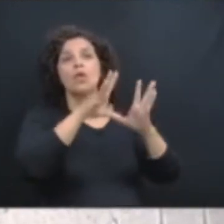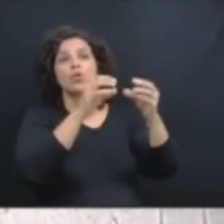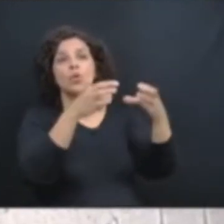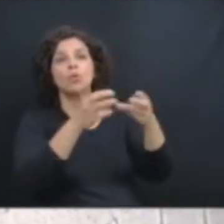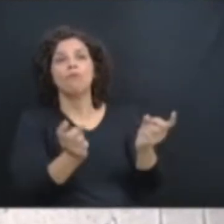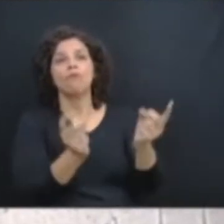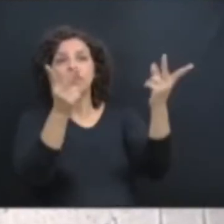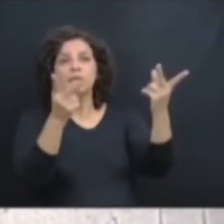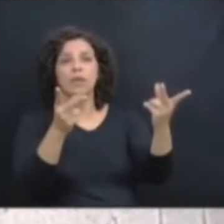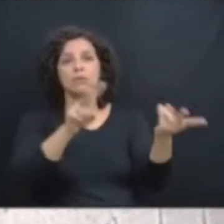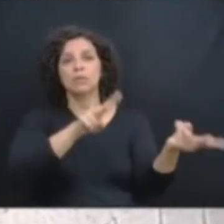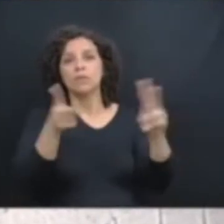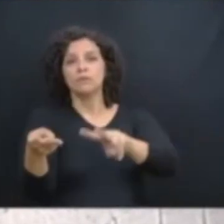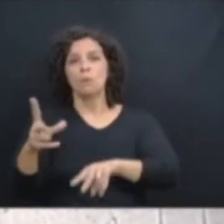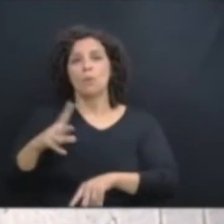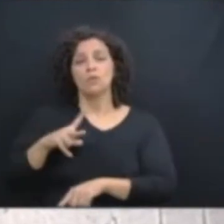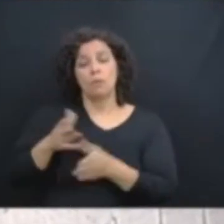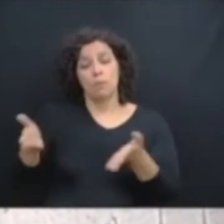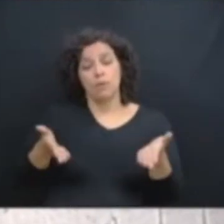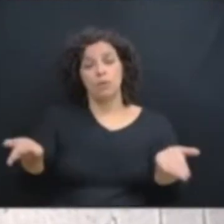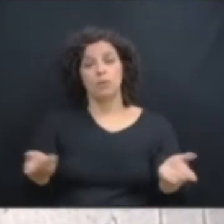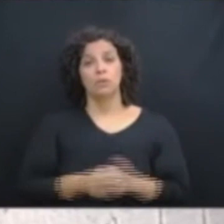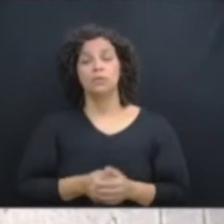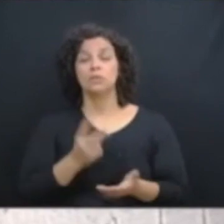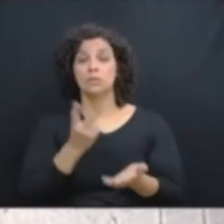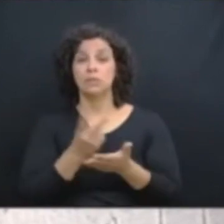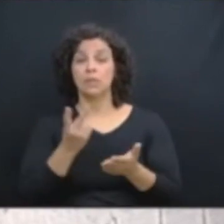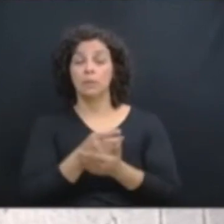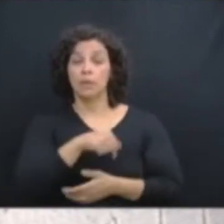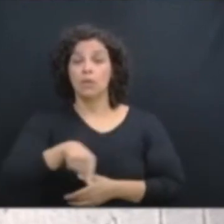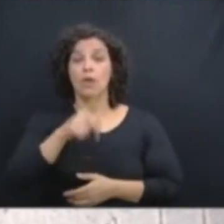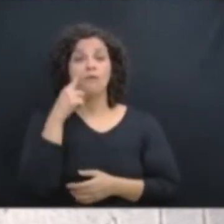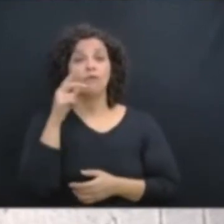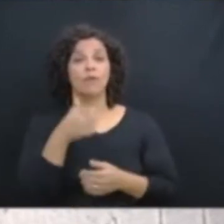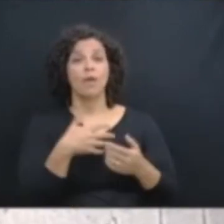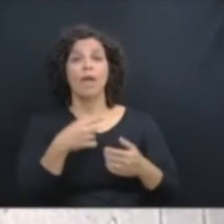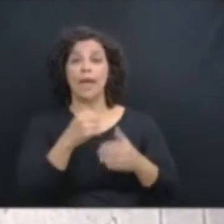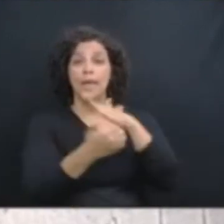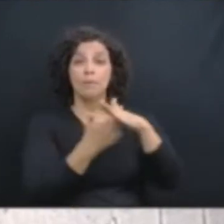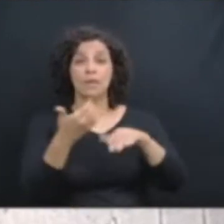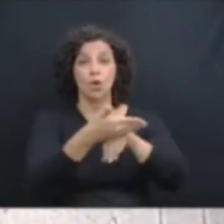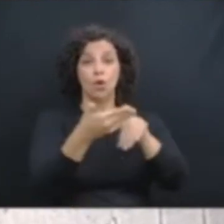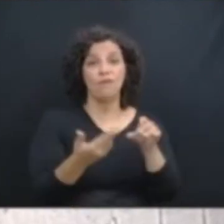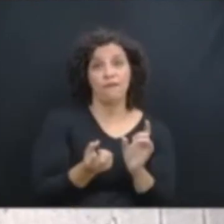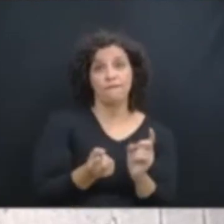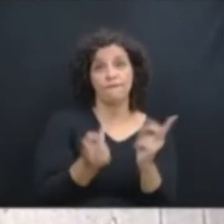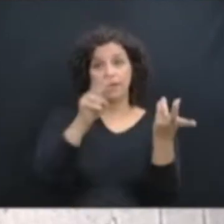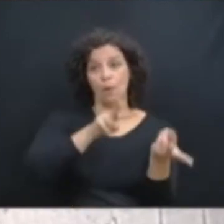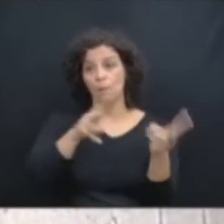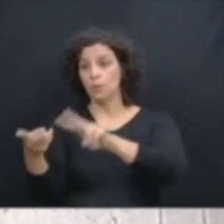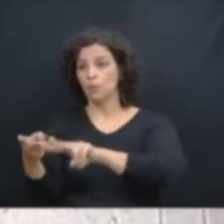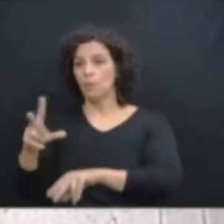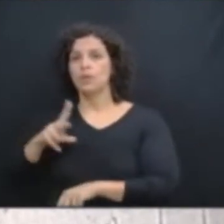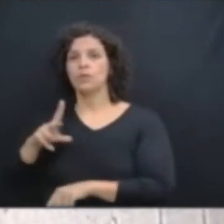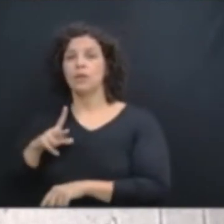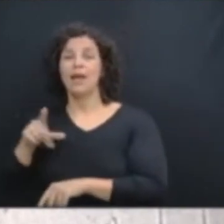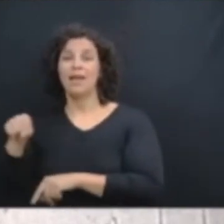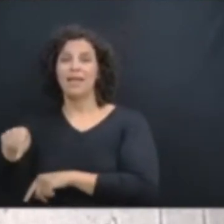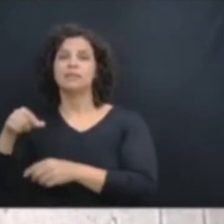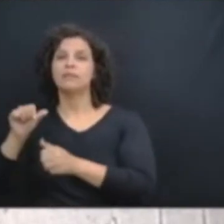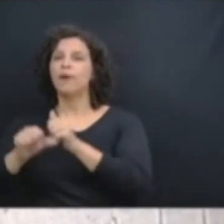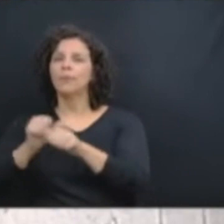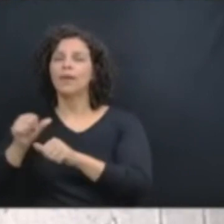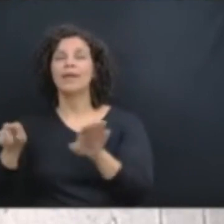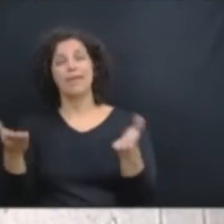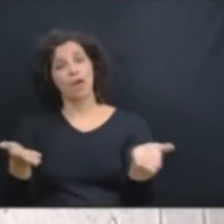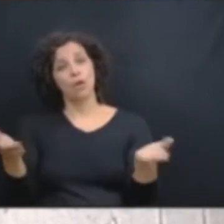vendidas nos últimos tempos. Toda vez que o mercado se apropria disso, e dessa forma que está aqui,